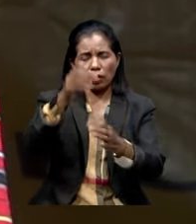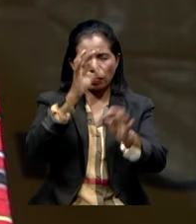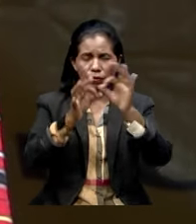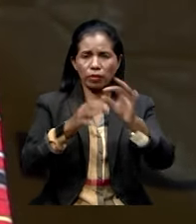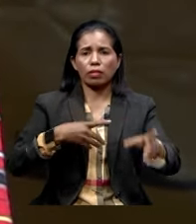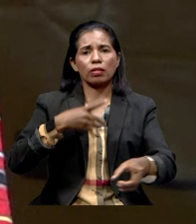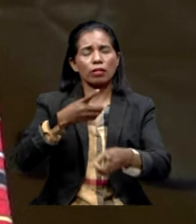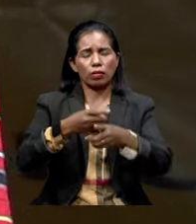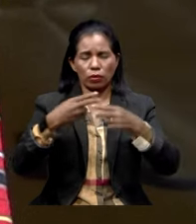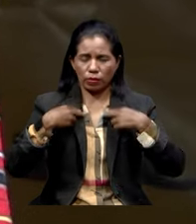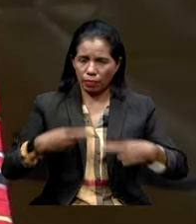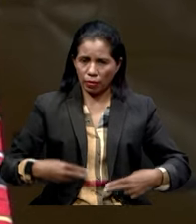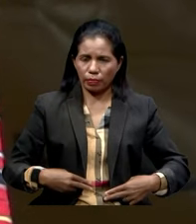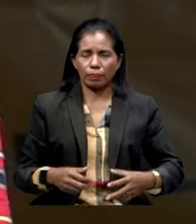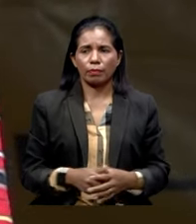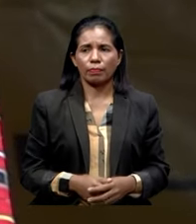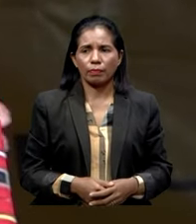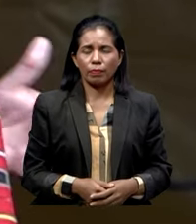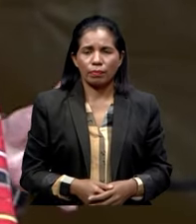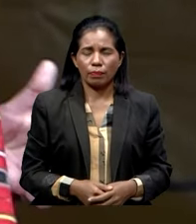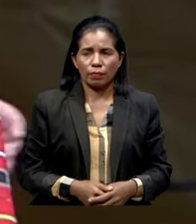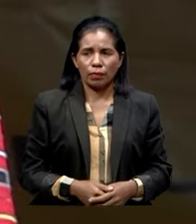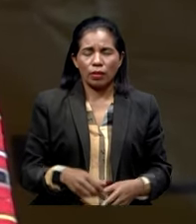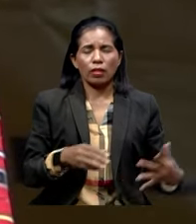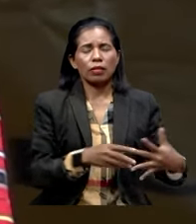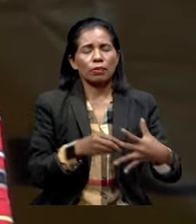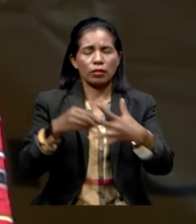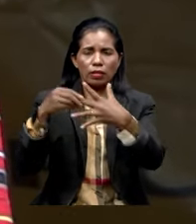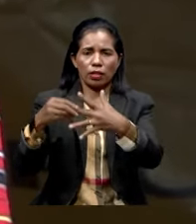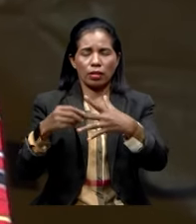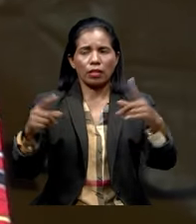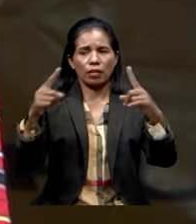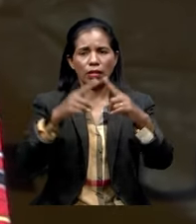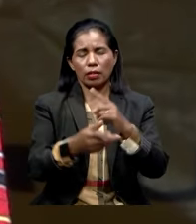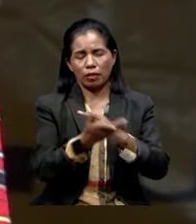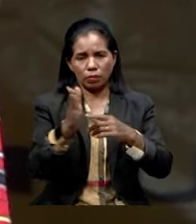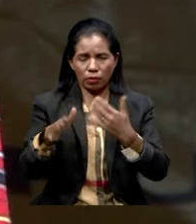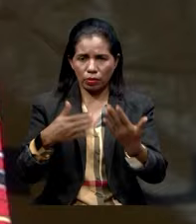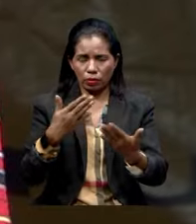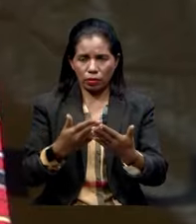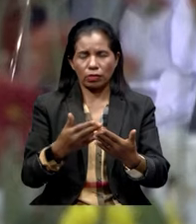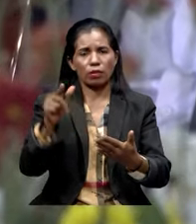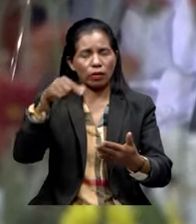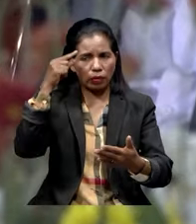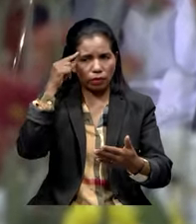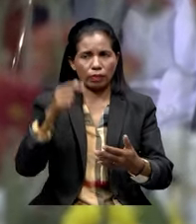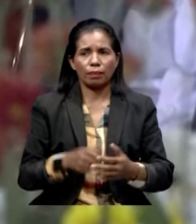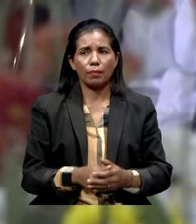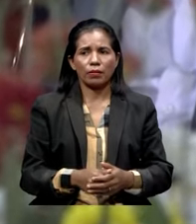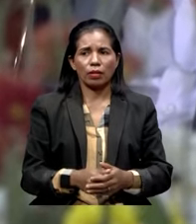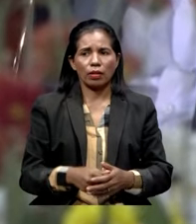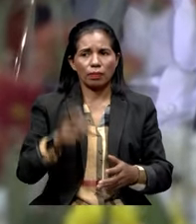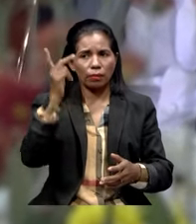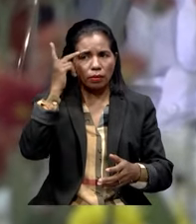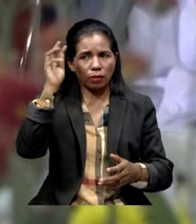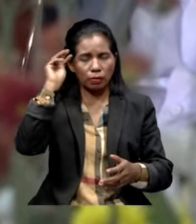humanos são respeitados. É este país admirável que hoje aqui celebramos. E a Biban Nemos,